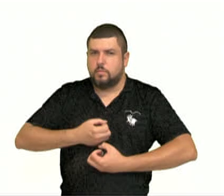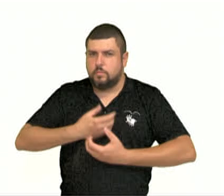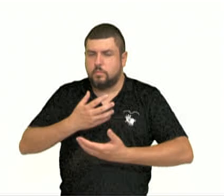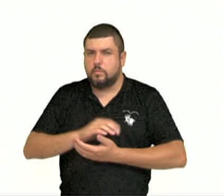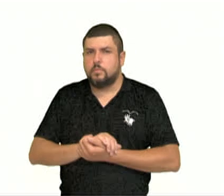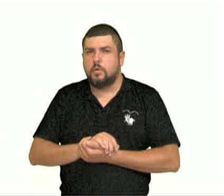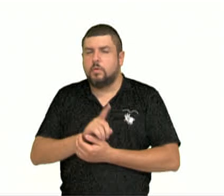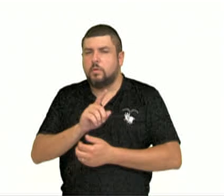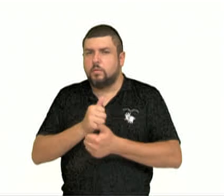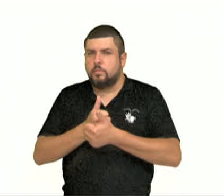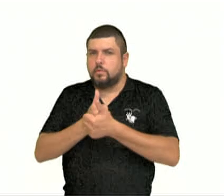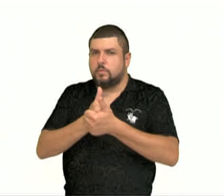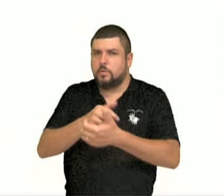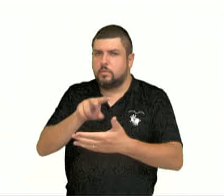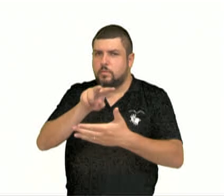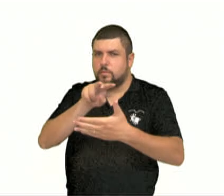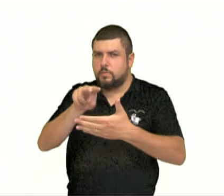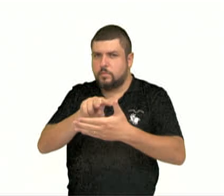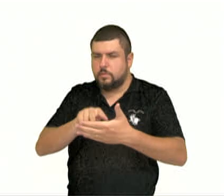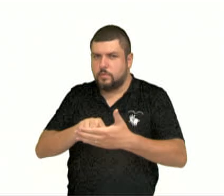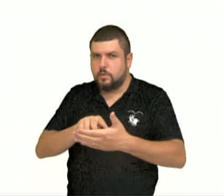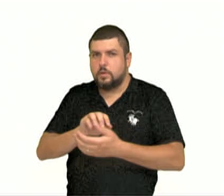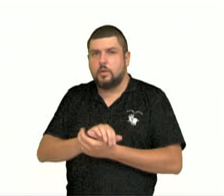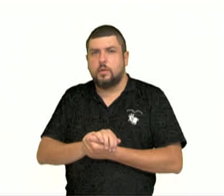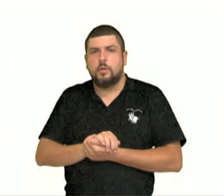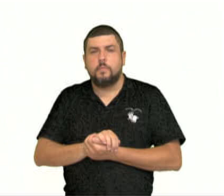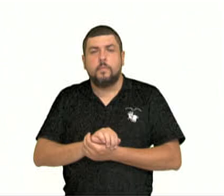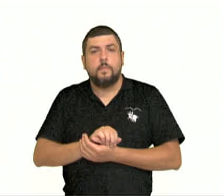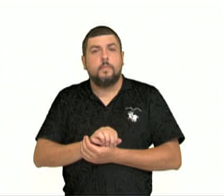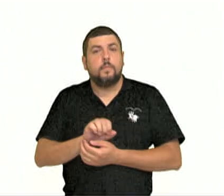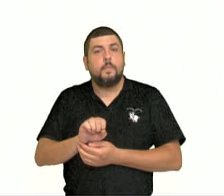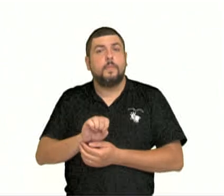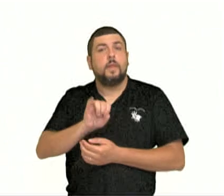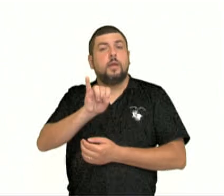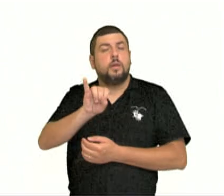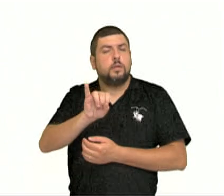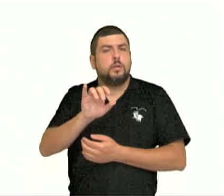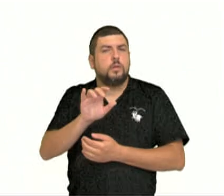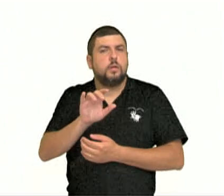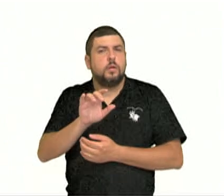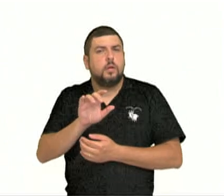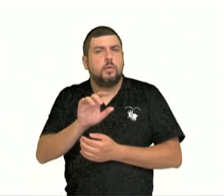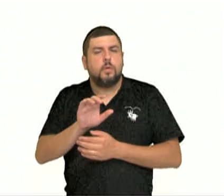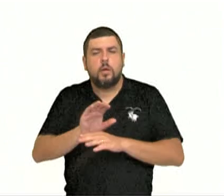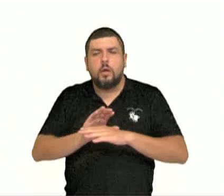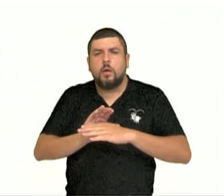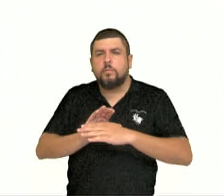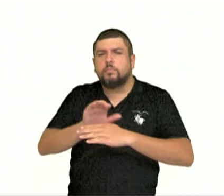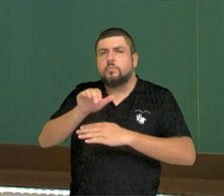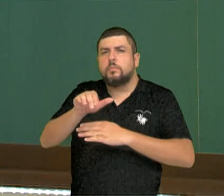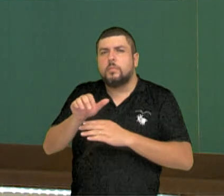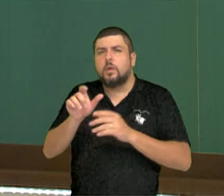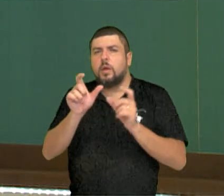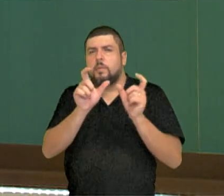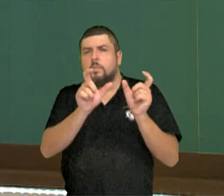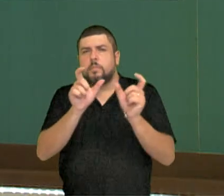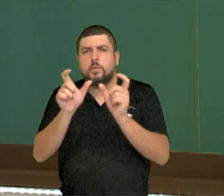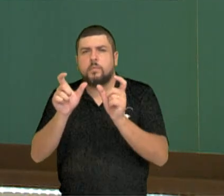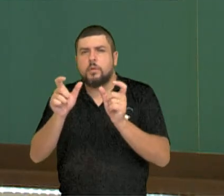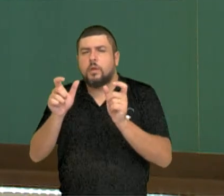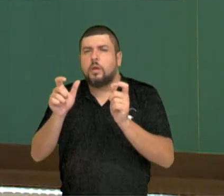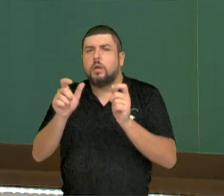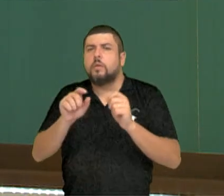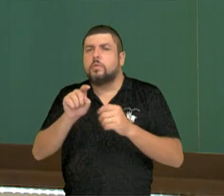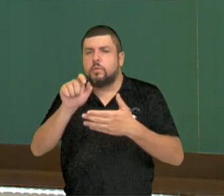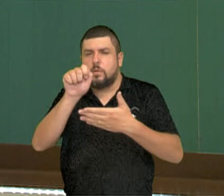vocês acompanham a leitura. Se porventura a professora deixar passar alguma palavra e não explicar, anote,